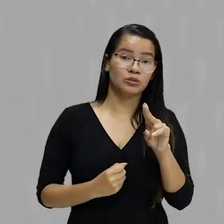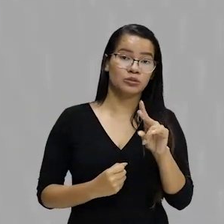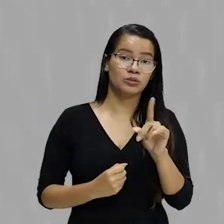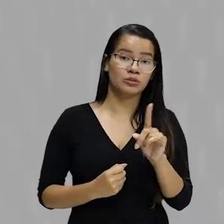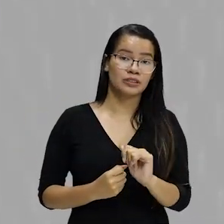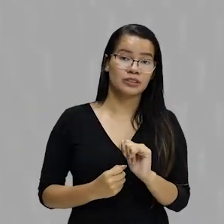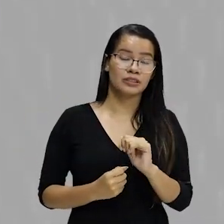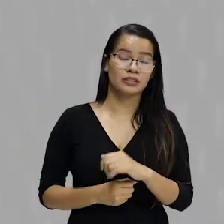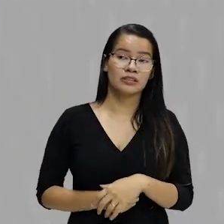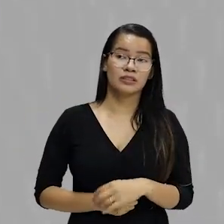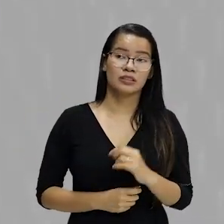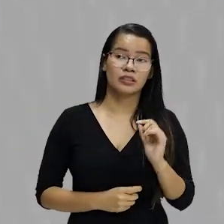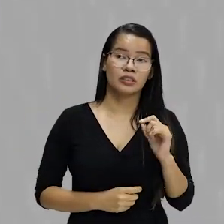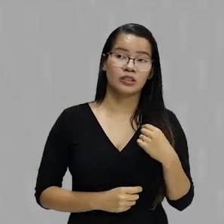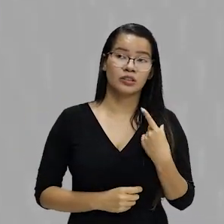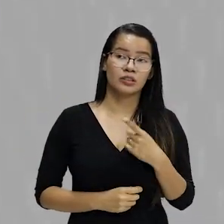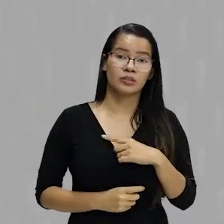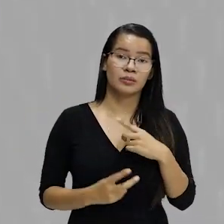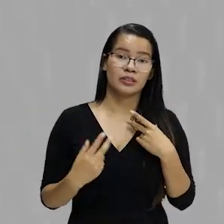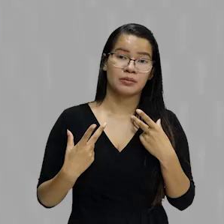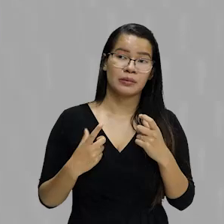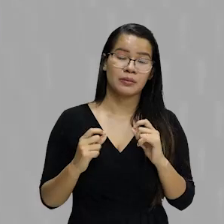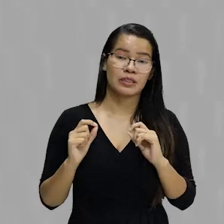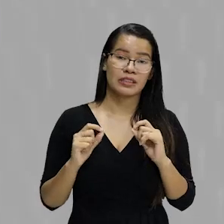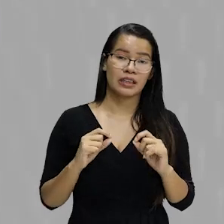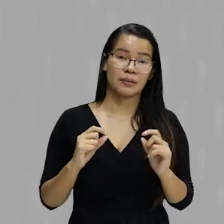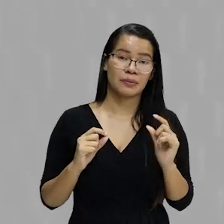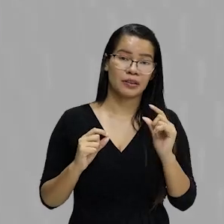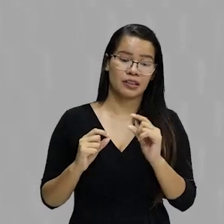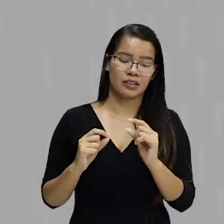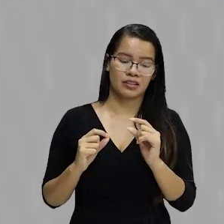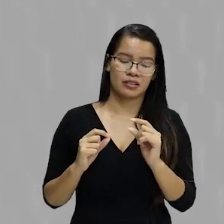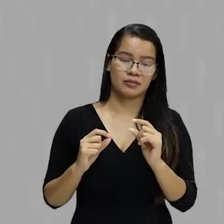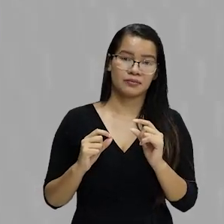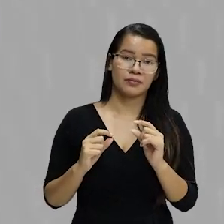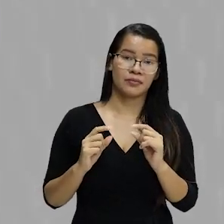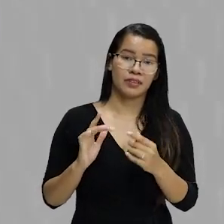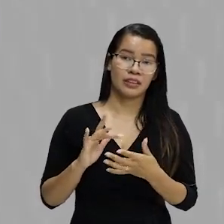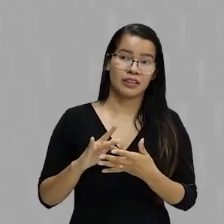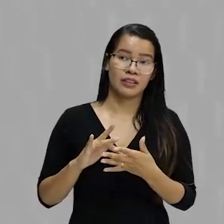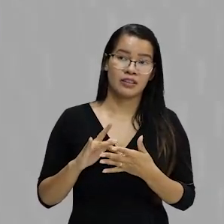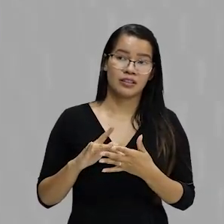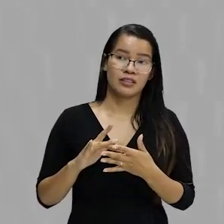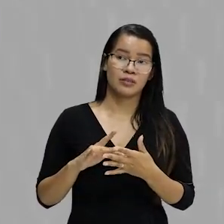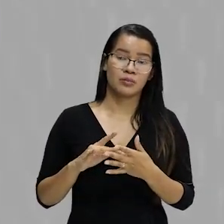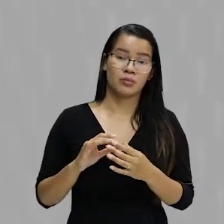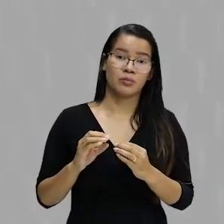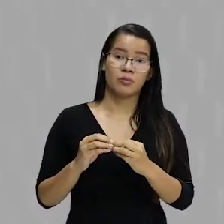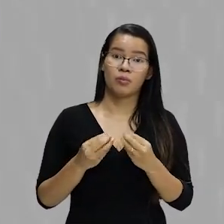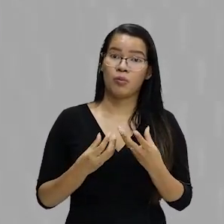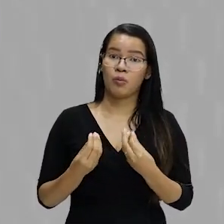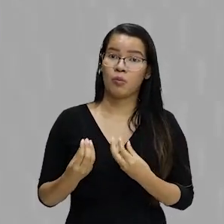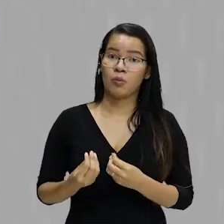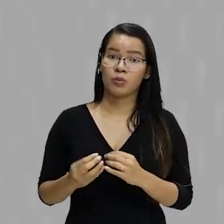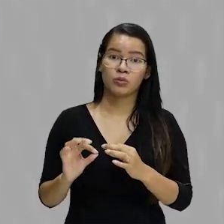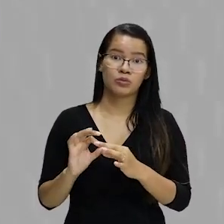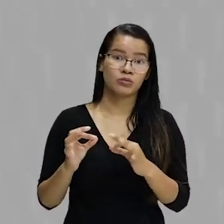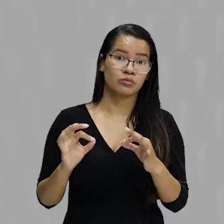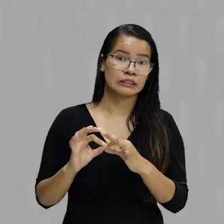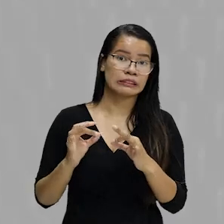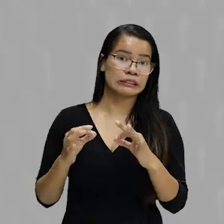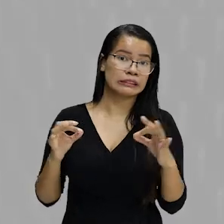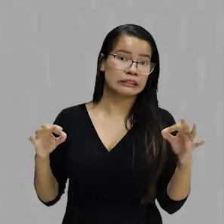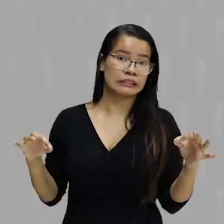ok? Distância aqui que nós percebemos que sejam bem pequenas, distâncias minúsculas, na verdade são distâncias muito grandes.